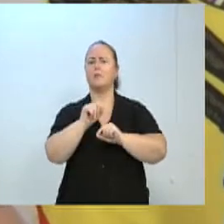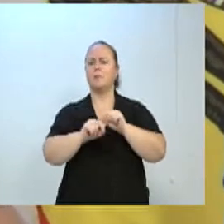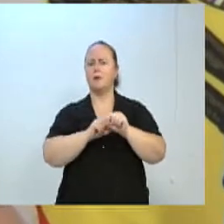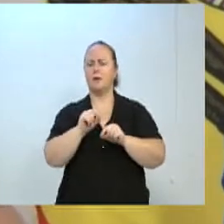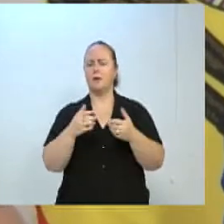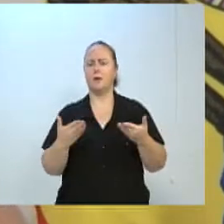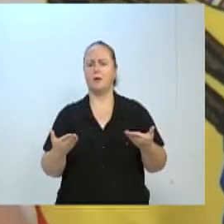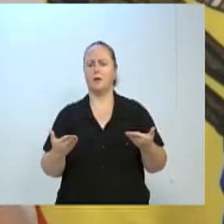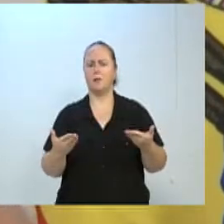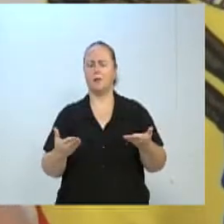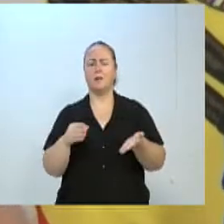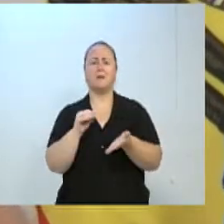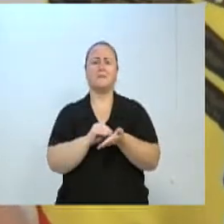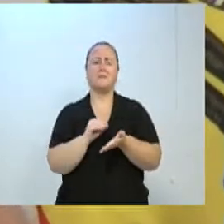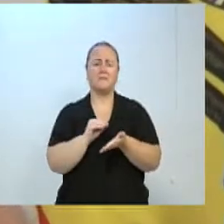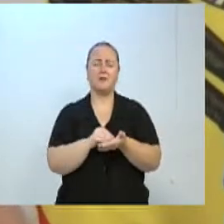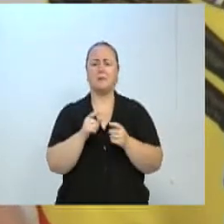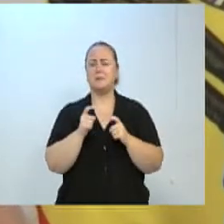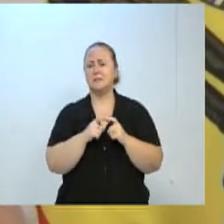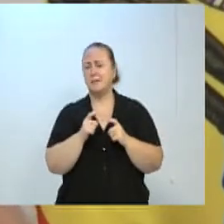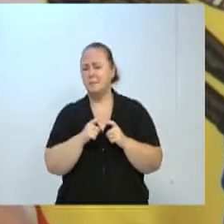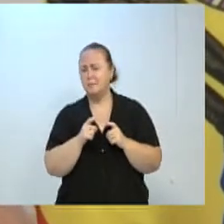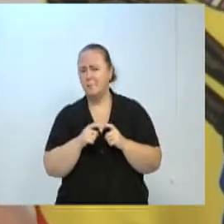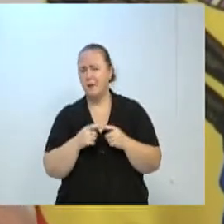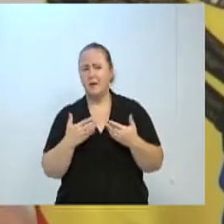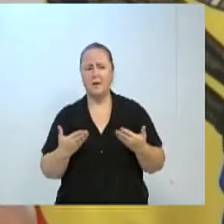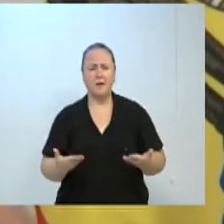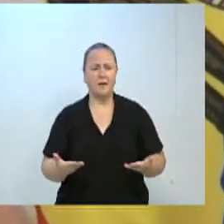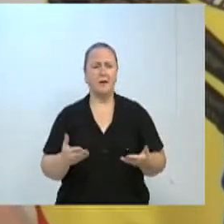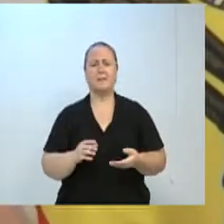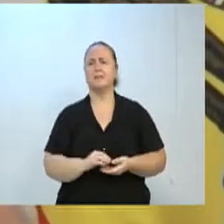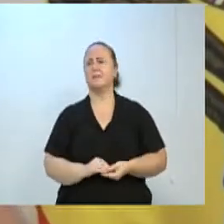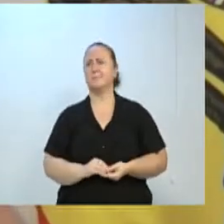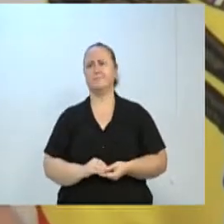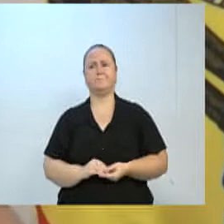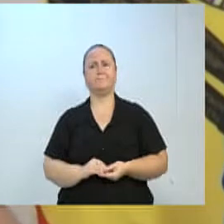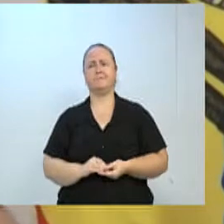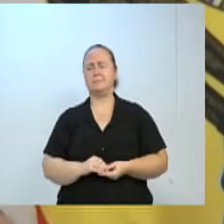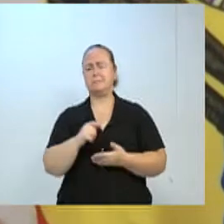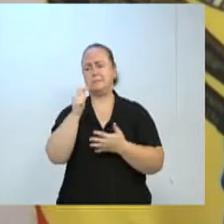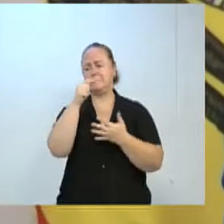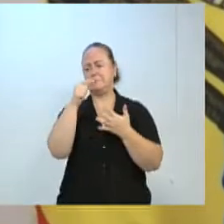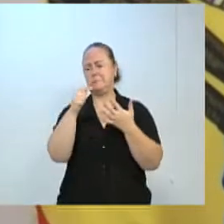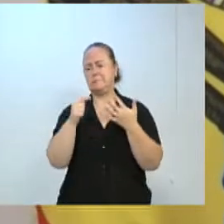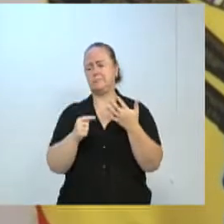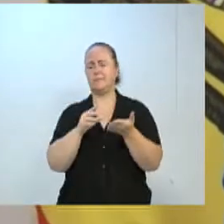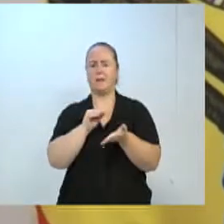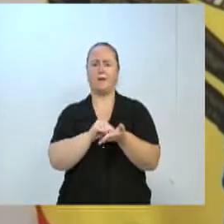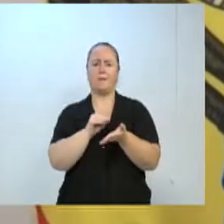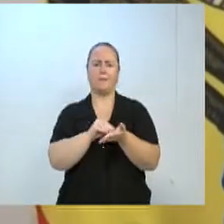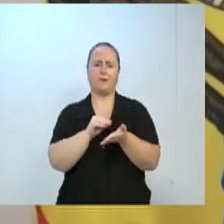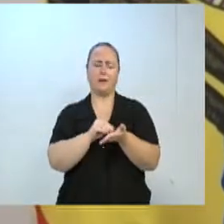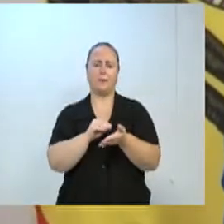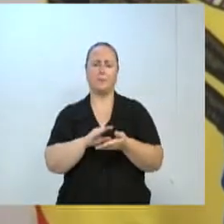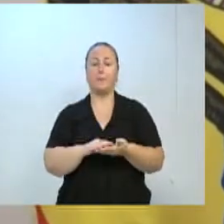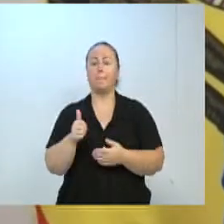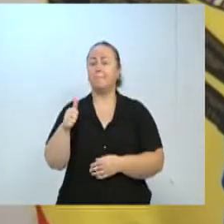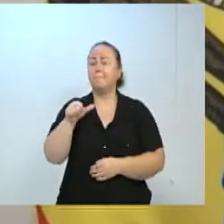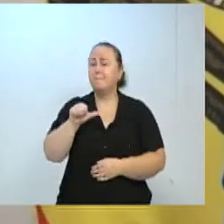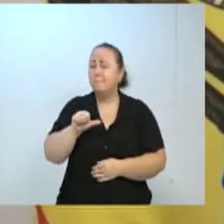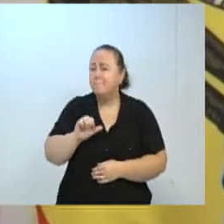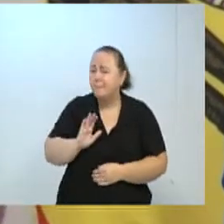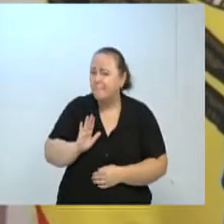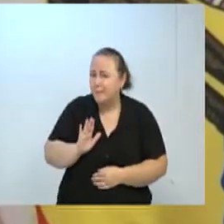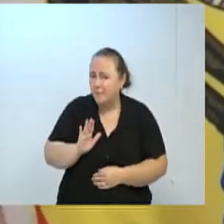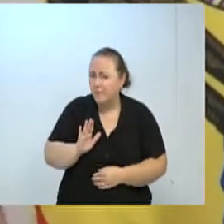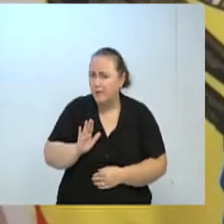aqui, a falta de médico, né? A falta de vários segmentos. Então, assim, pô. E mais triste ainda